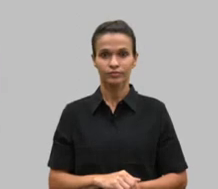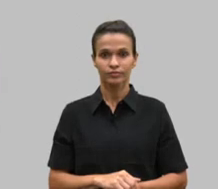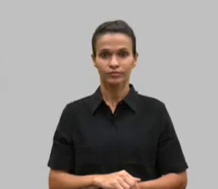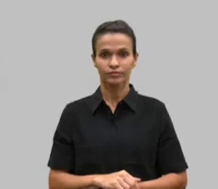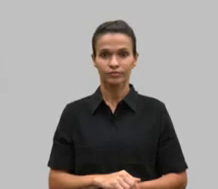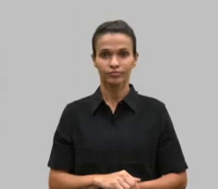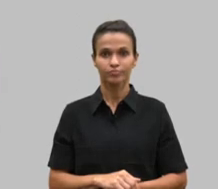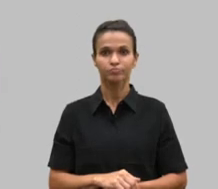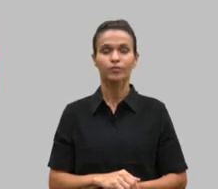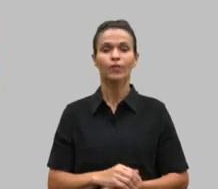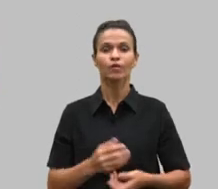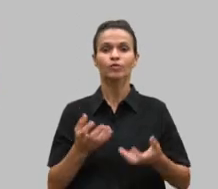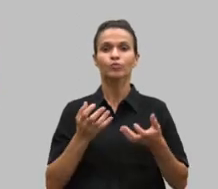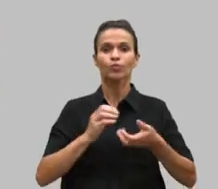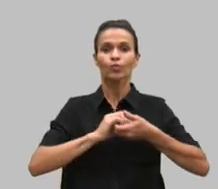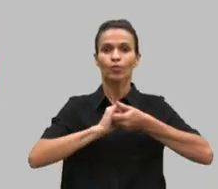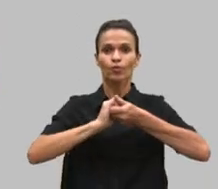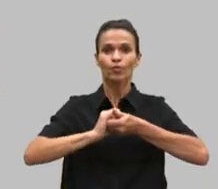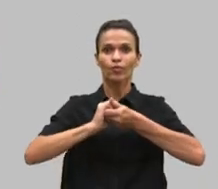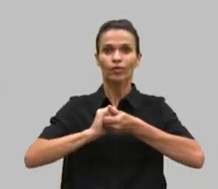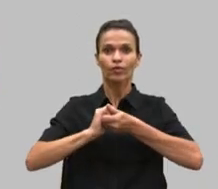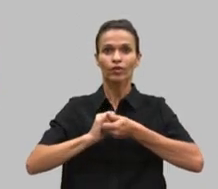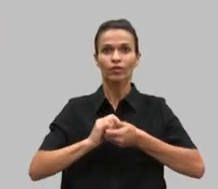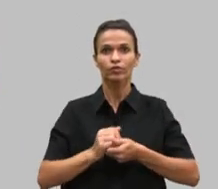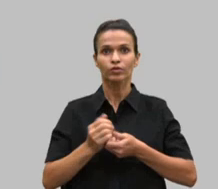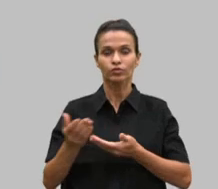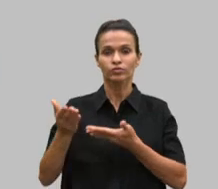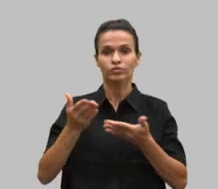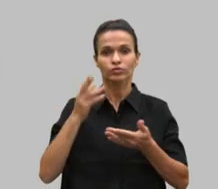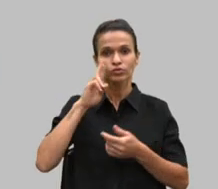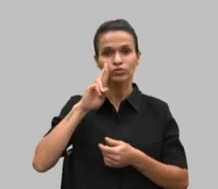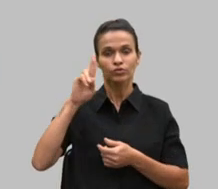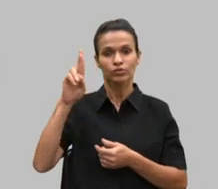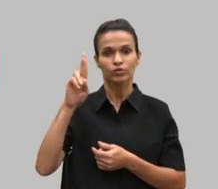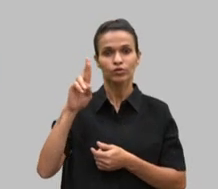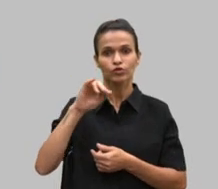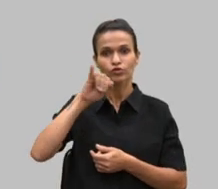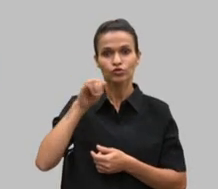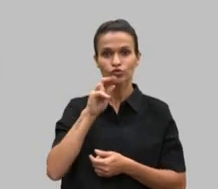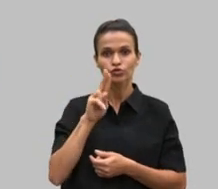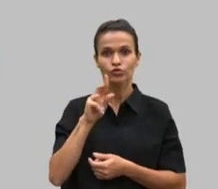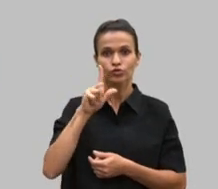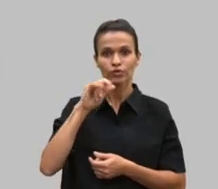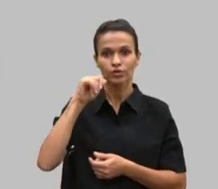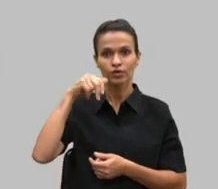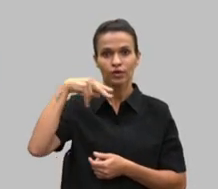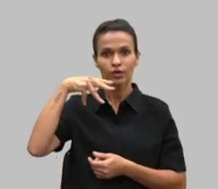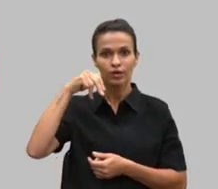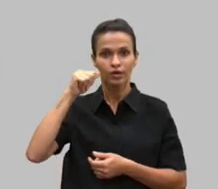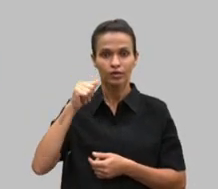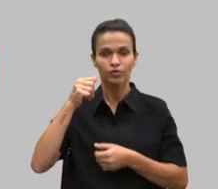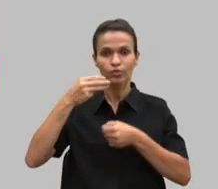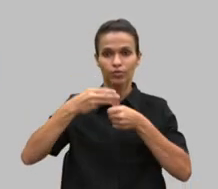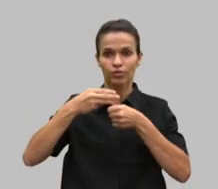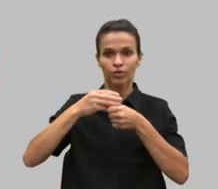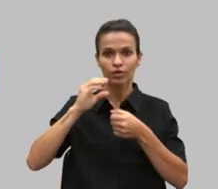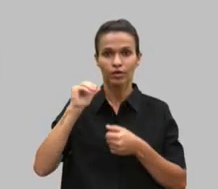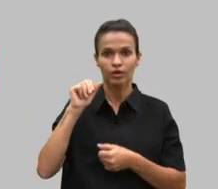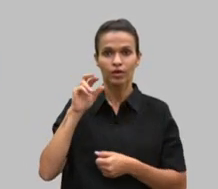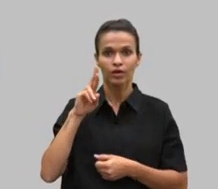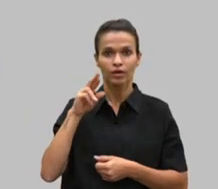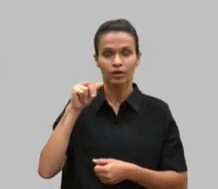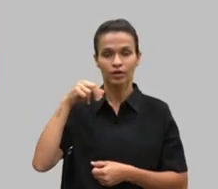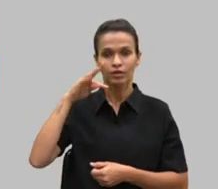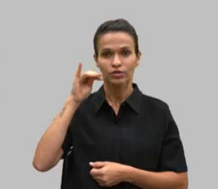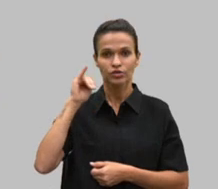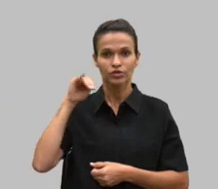quero comentar convidar agora a senhora coordenadora Juliane Quintino Teixeira do município de Caratinga do Polo Regional Leste